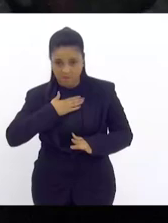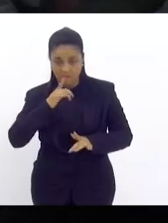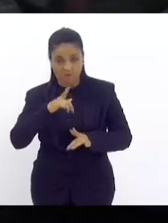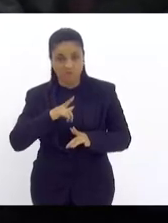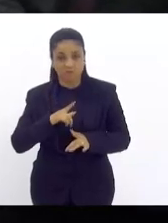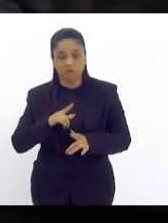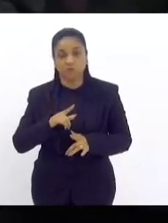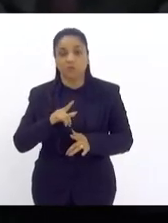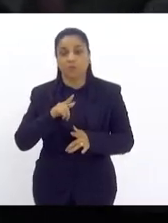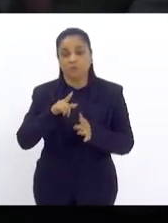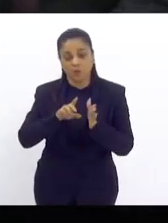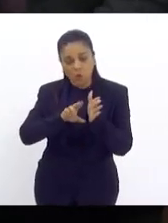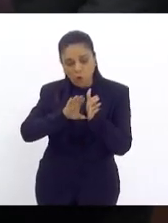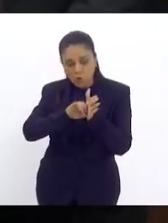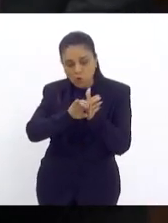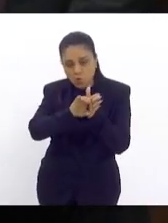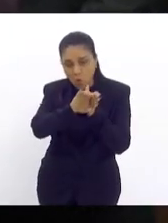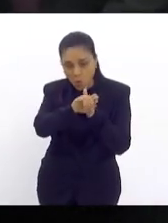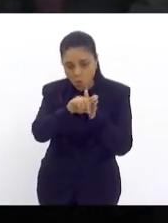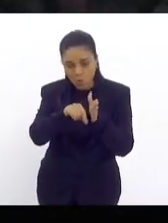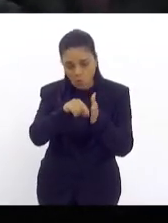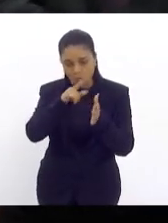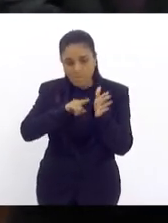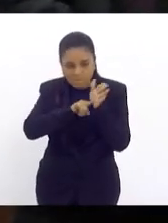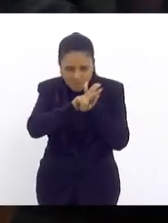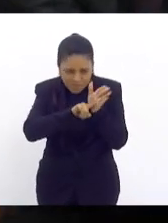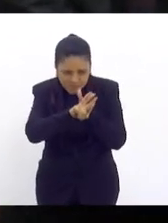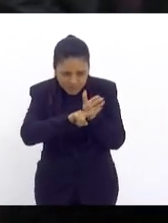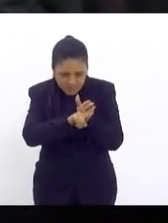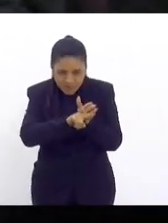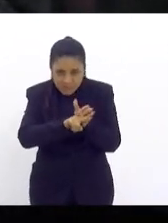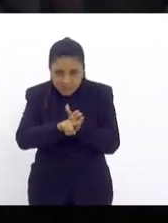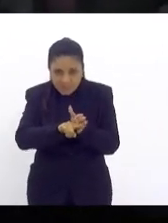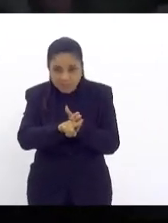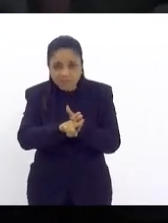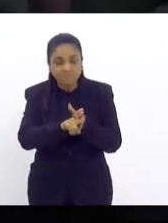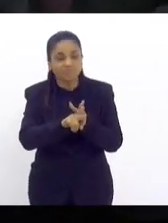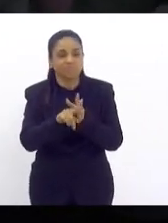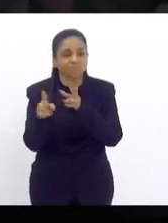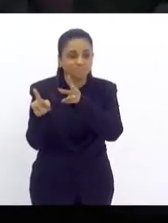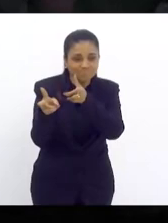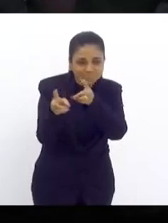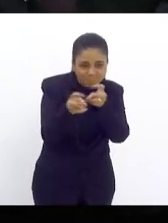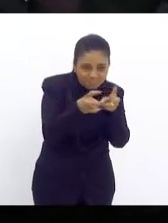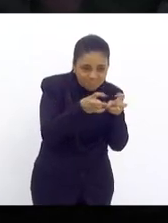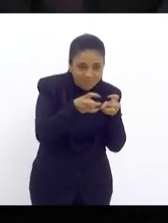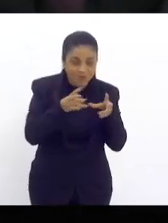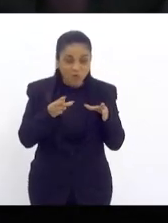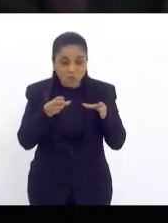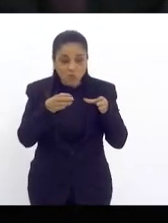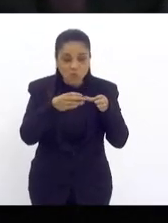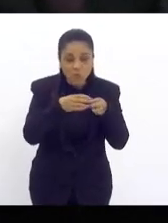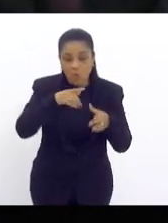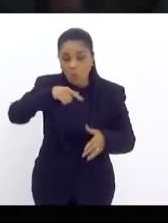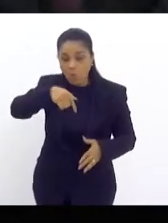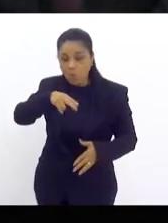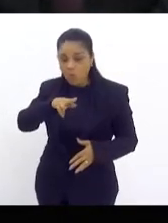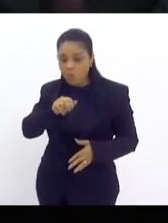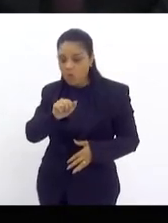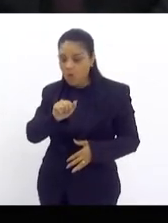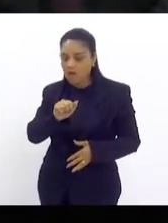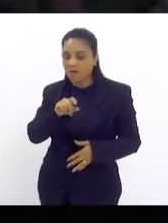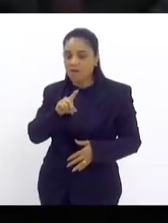saudoso Presidente você vai enxergar o que essa quadrilha fez no país